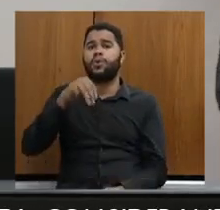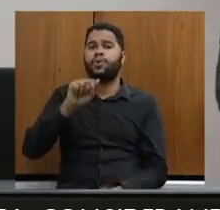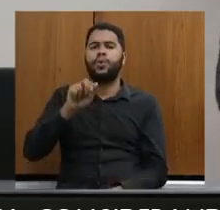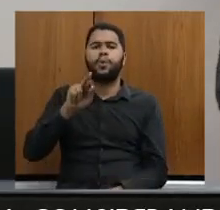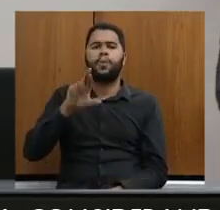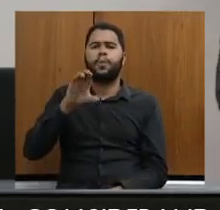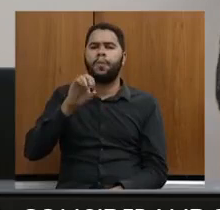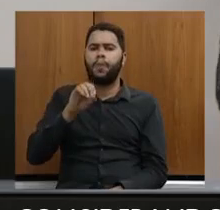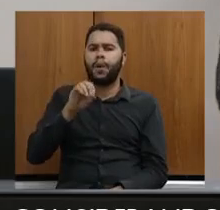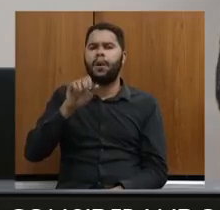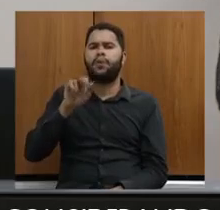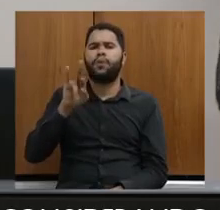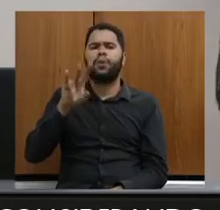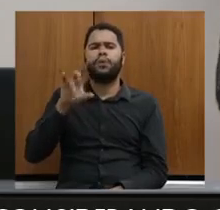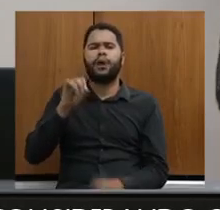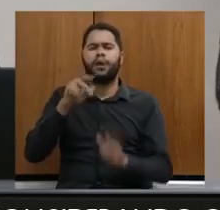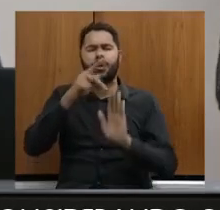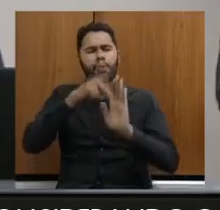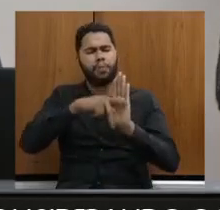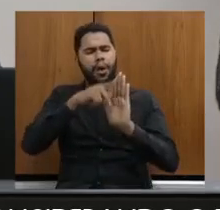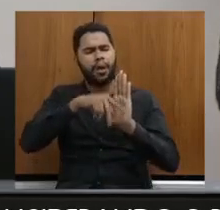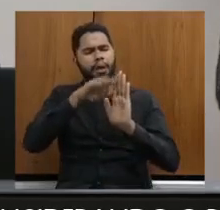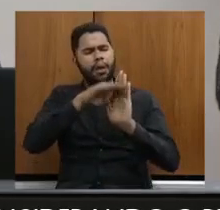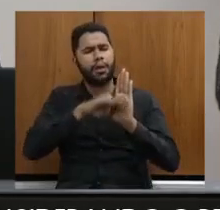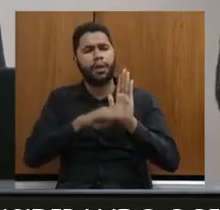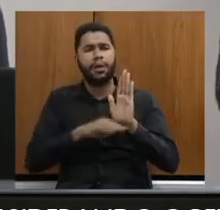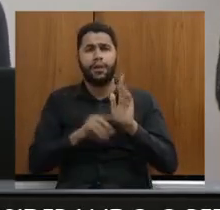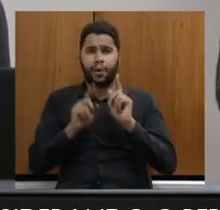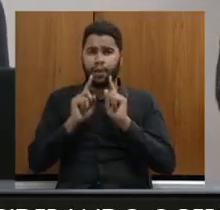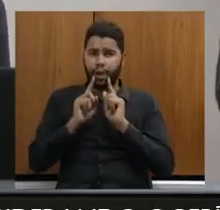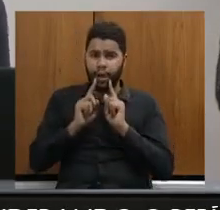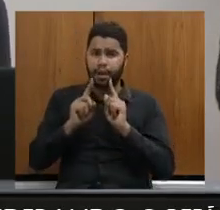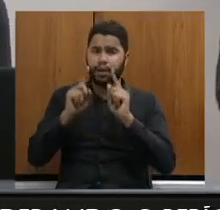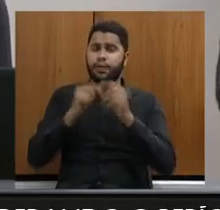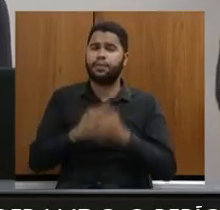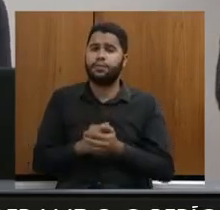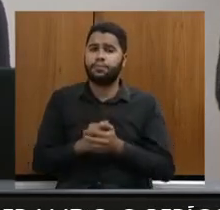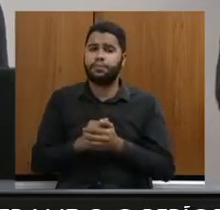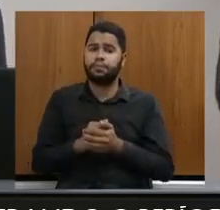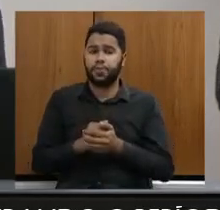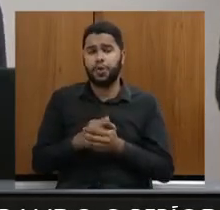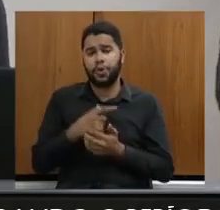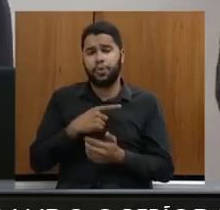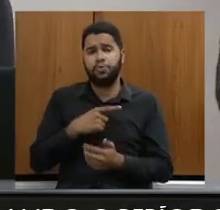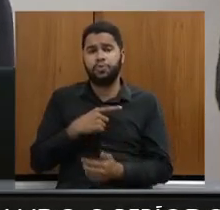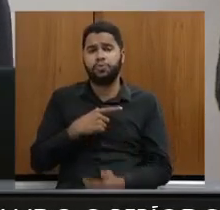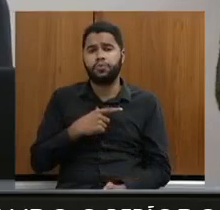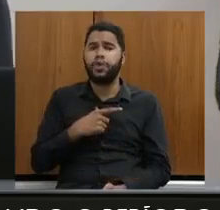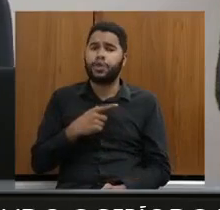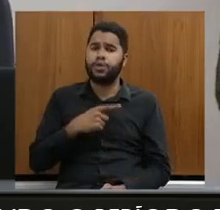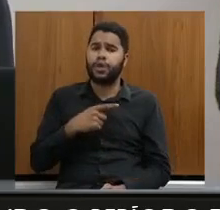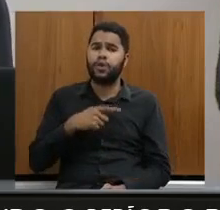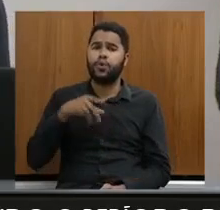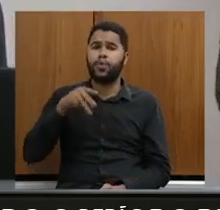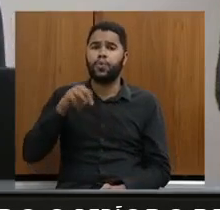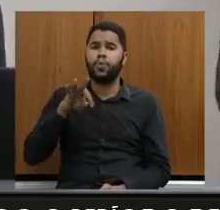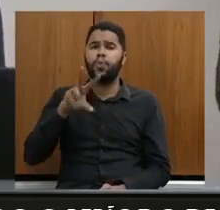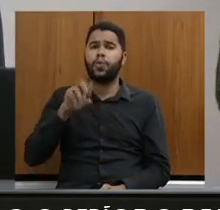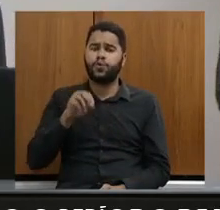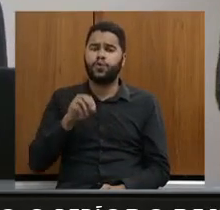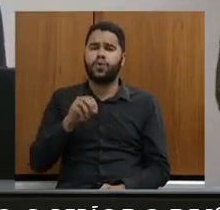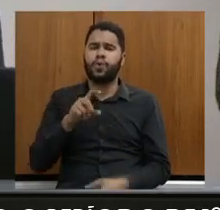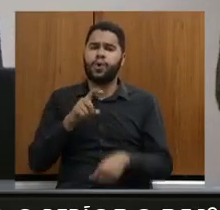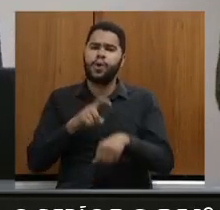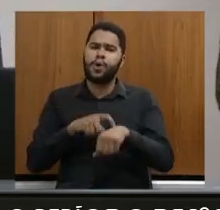fez todo o projeto e quando eu reclamo aqui secretária Eu tenho meus motivos no dia de assinar um